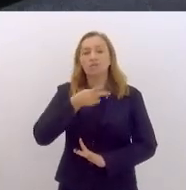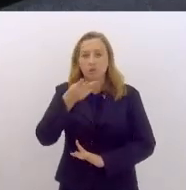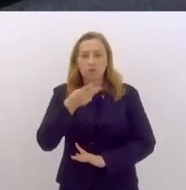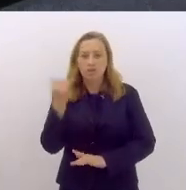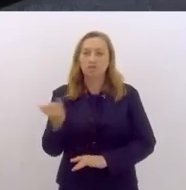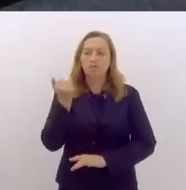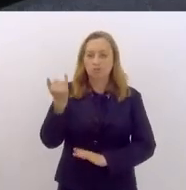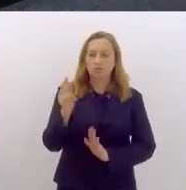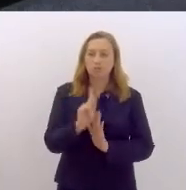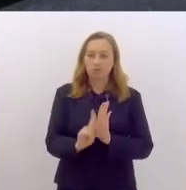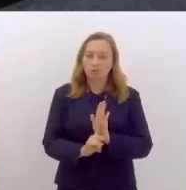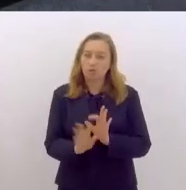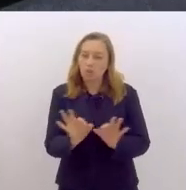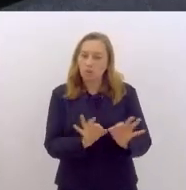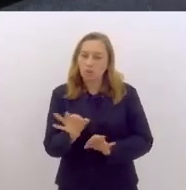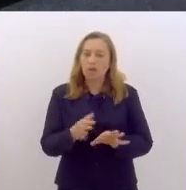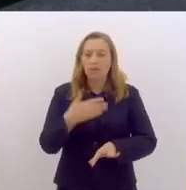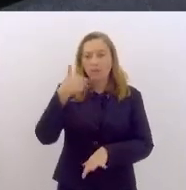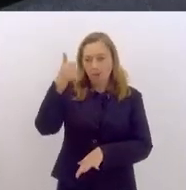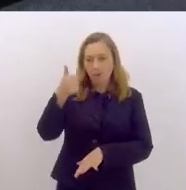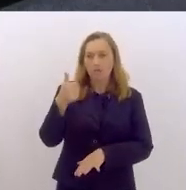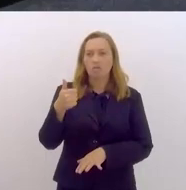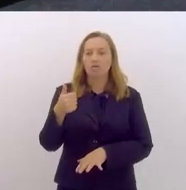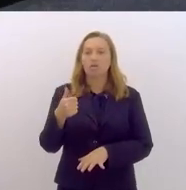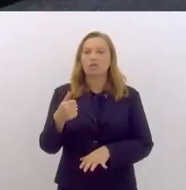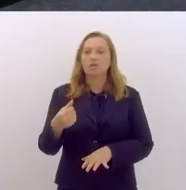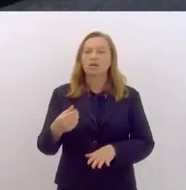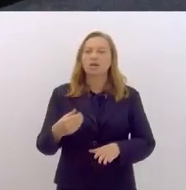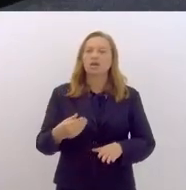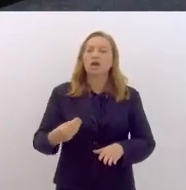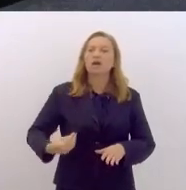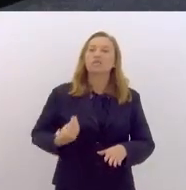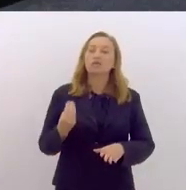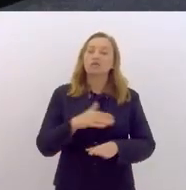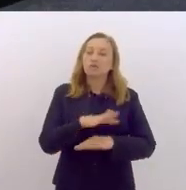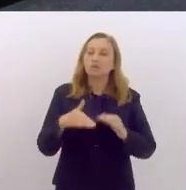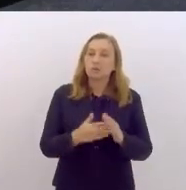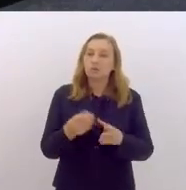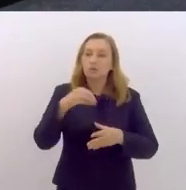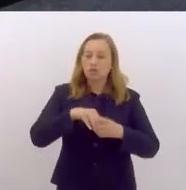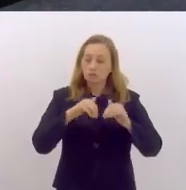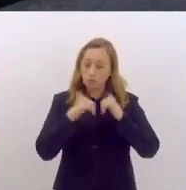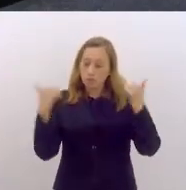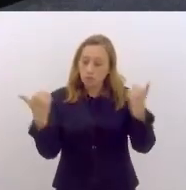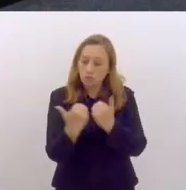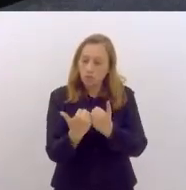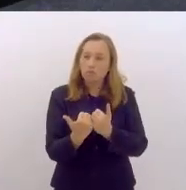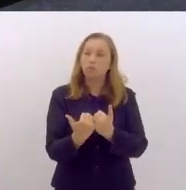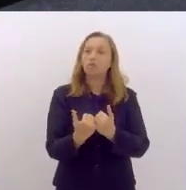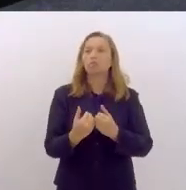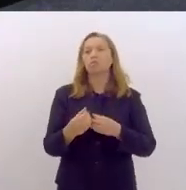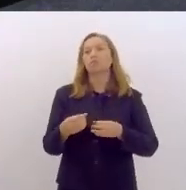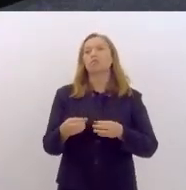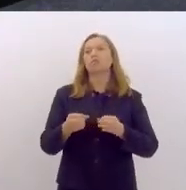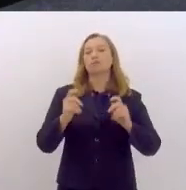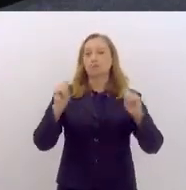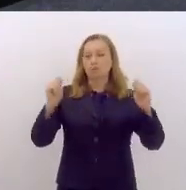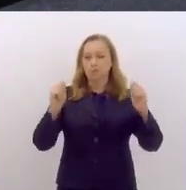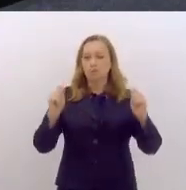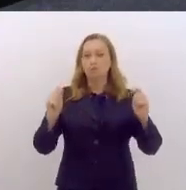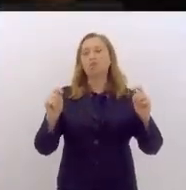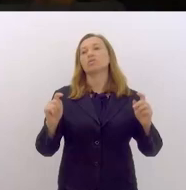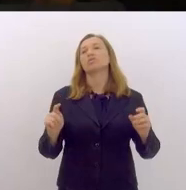e a importância de organizar melhor a participação das torcidas organizadas, que são promotoras também, querem ser promotoras da paz nos